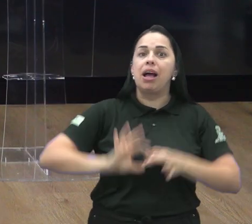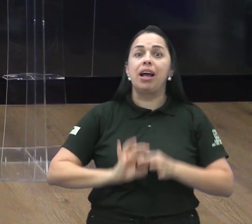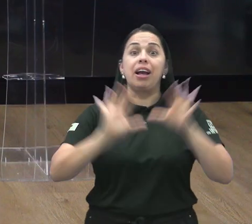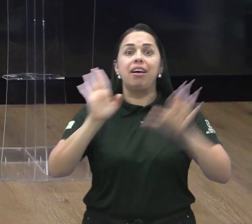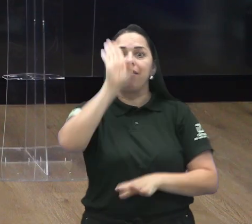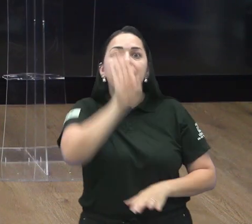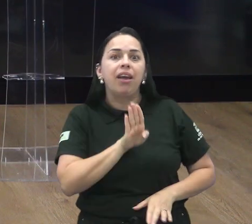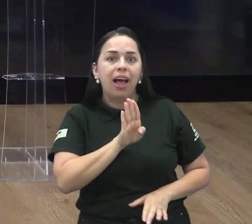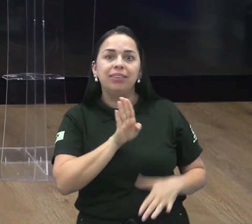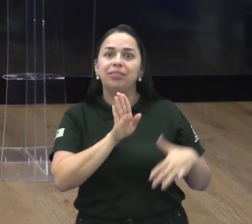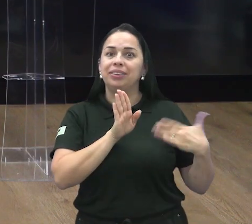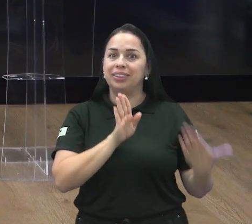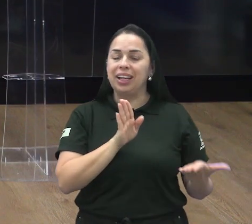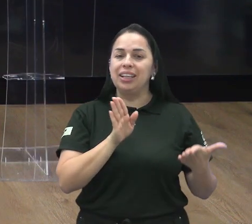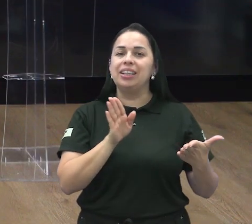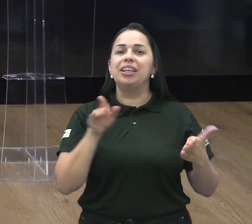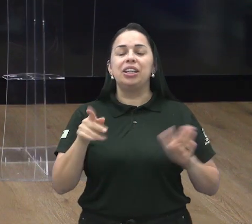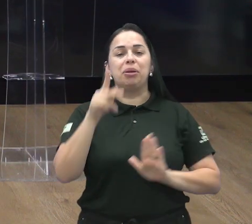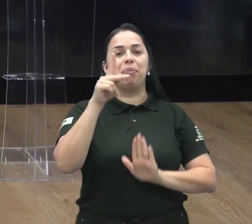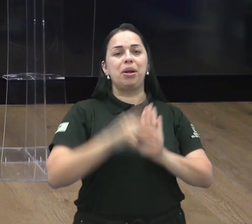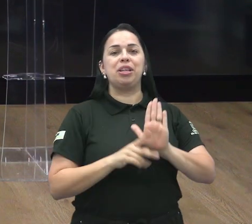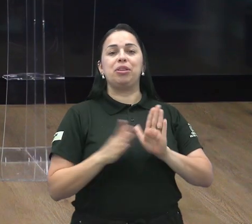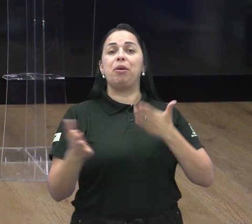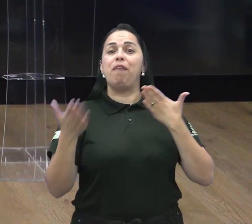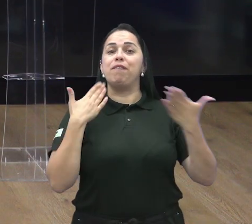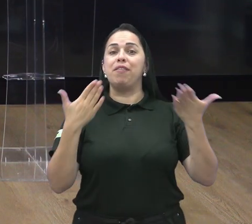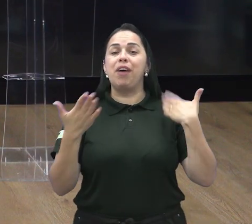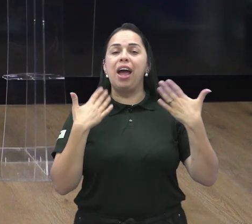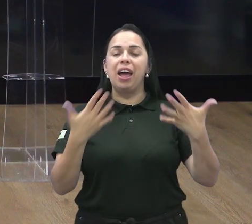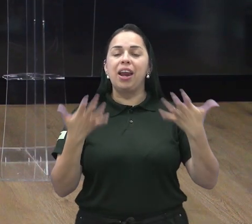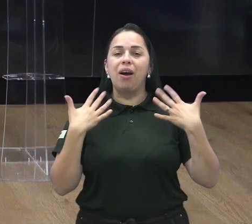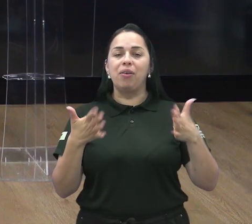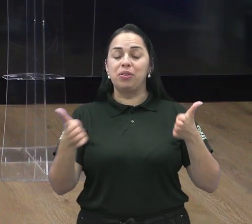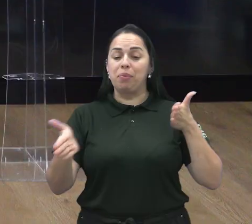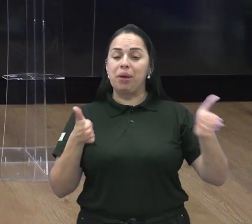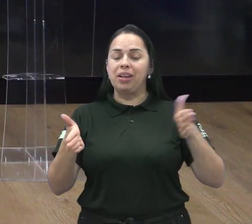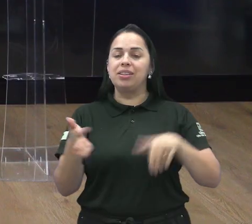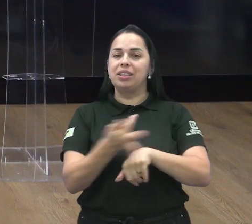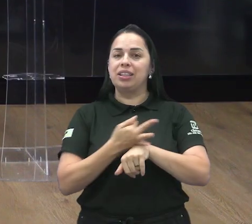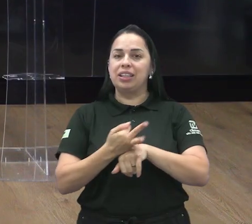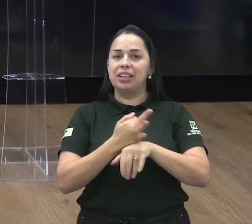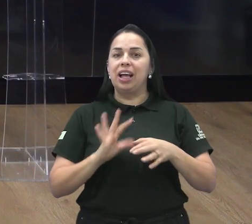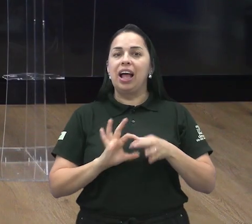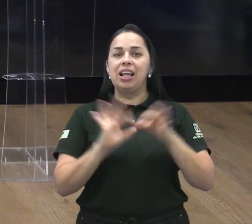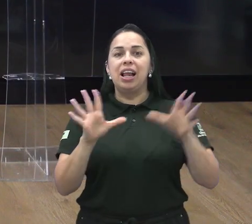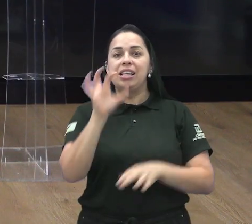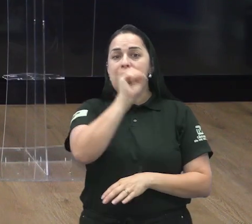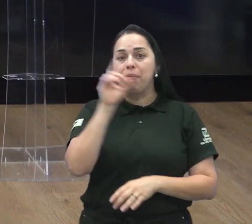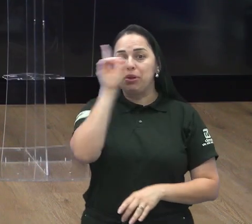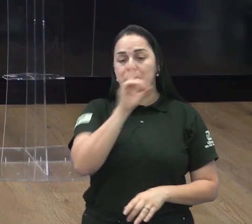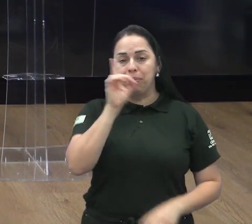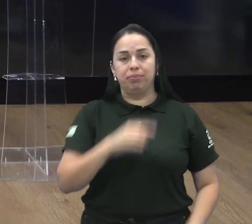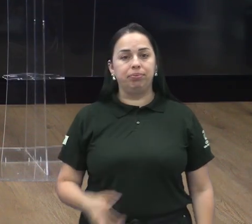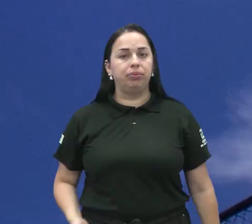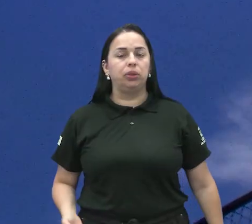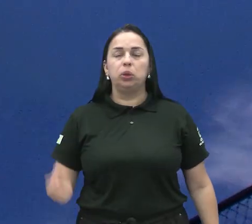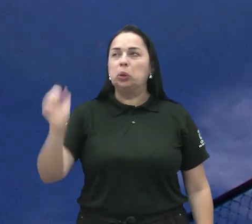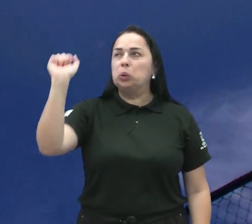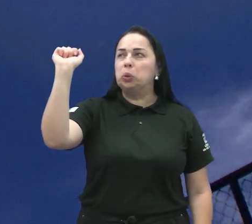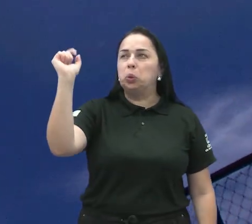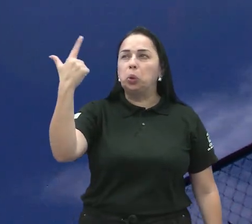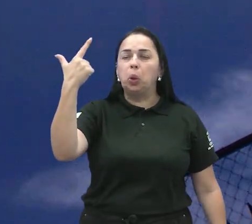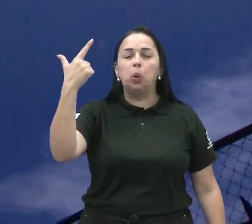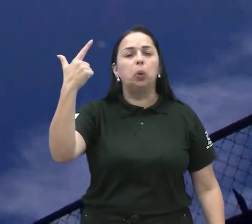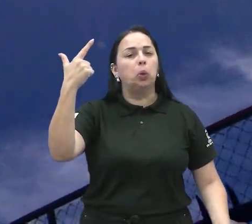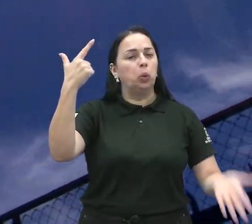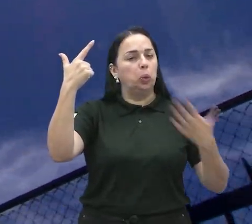E olha, é de graça. E durante o projeto Verão, elas ficam abertas aos finais de semana e feriados. O